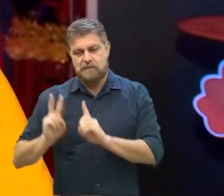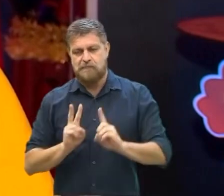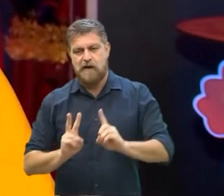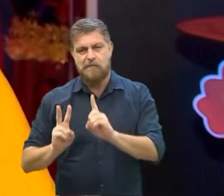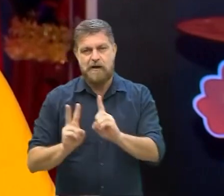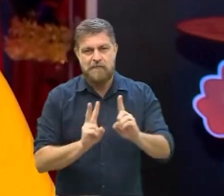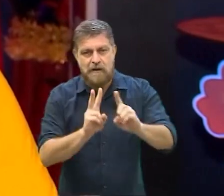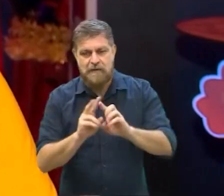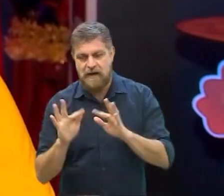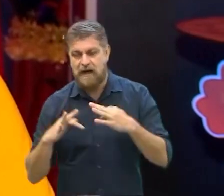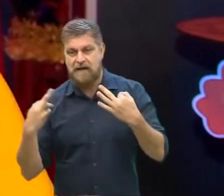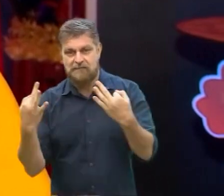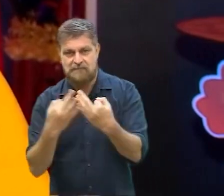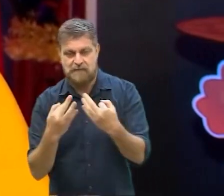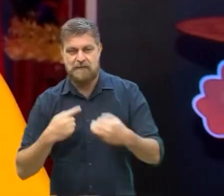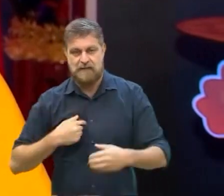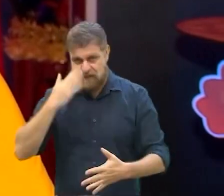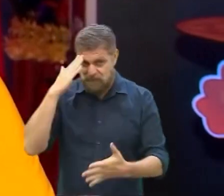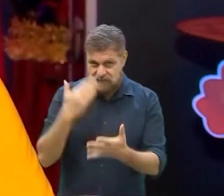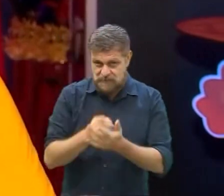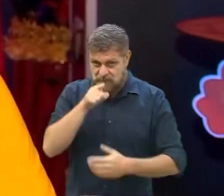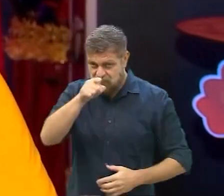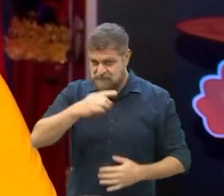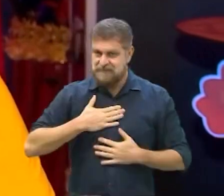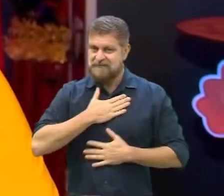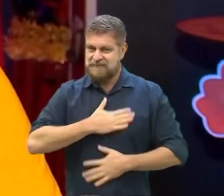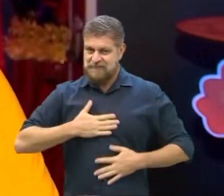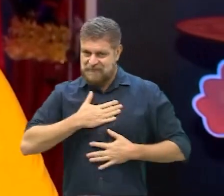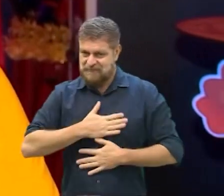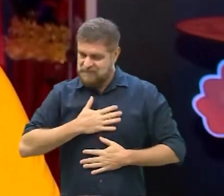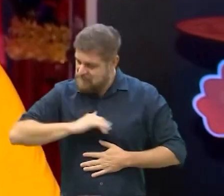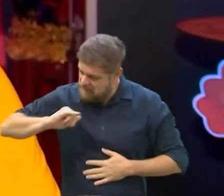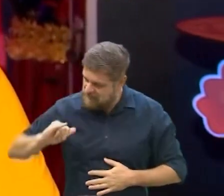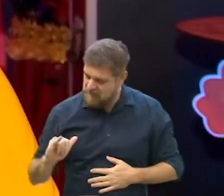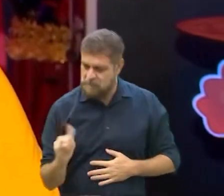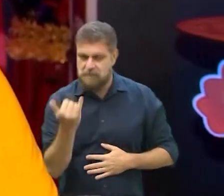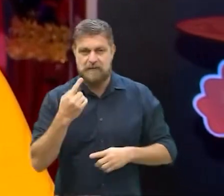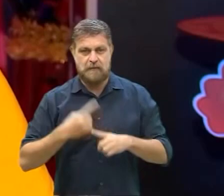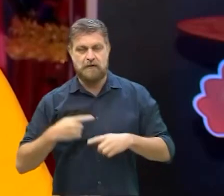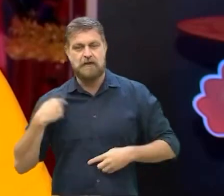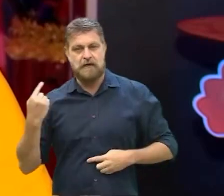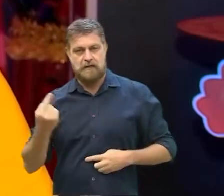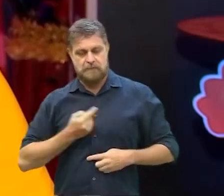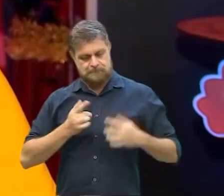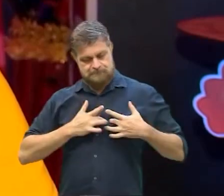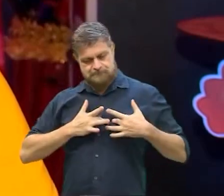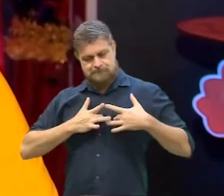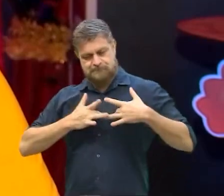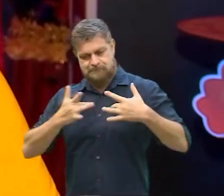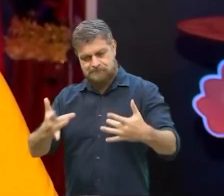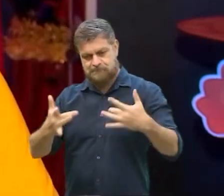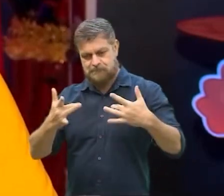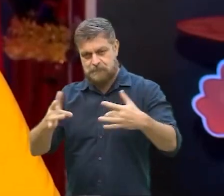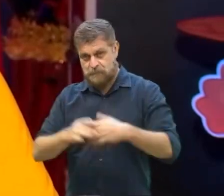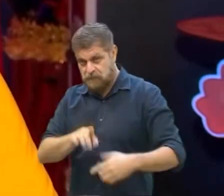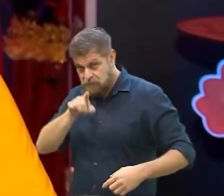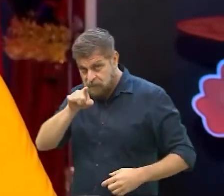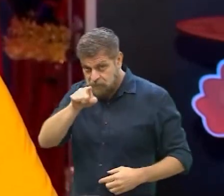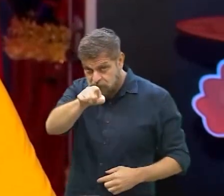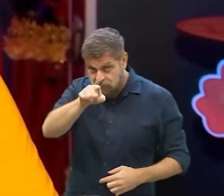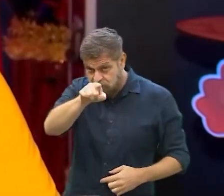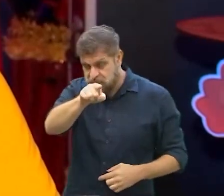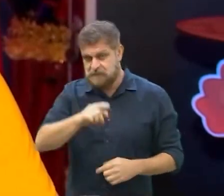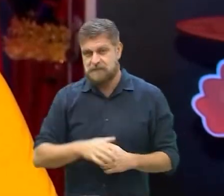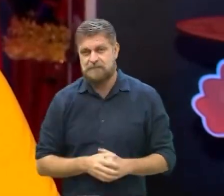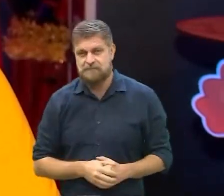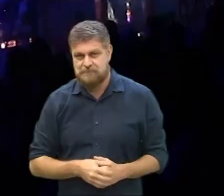sua família. Eu tenho certeza que vocês vão se divertir muito, porque nós nos dedicamos e fazemos de coração para